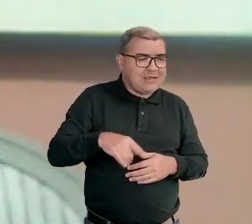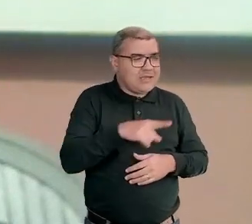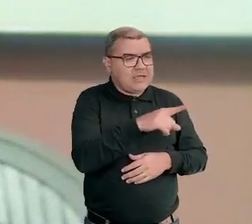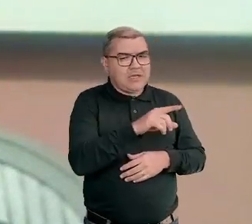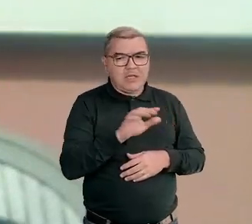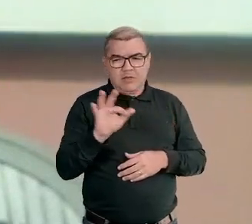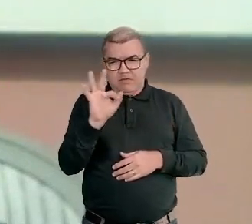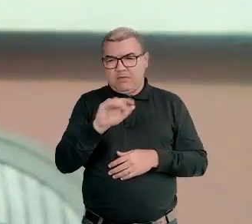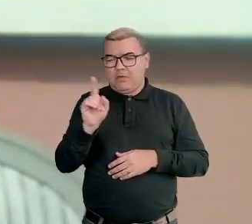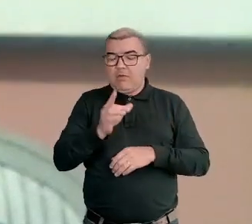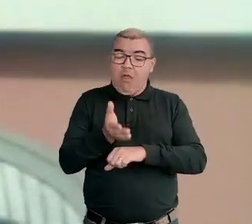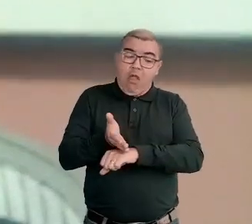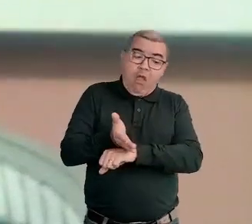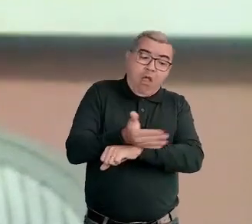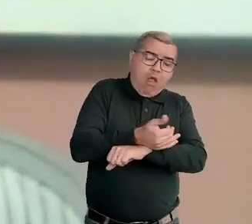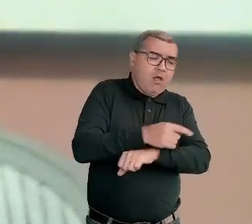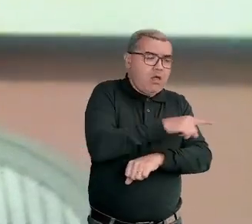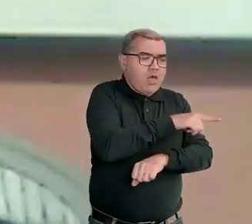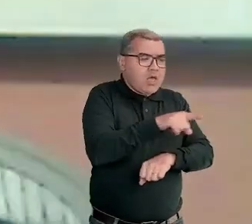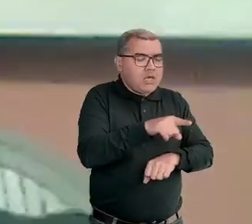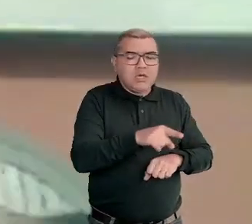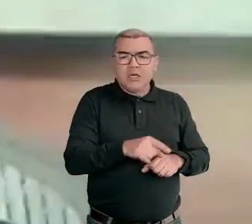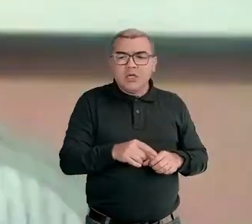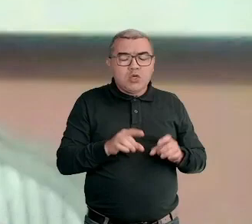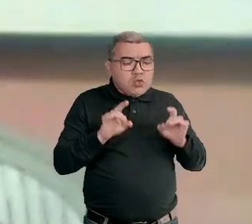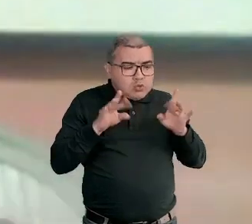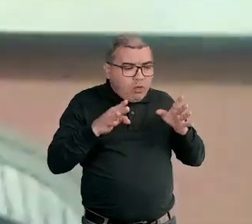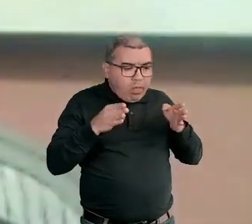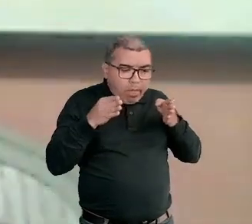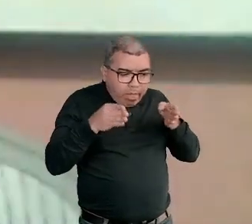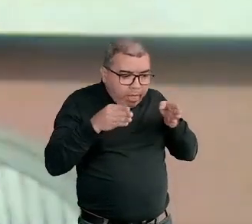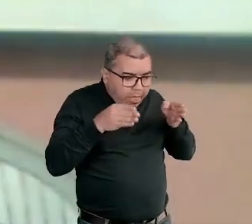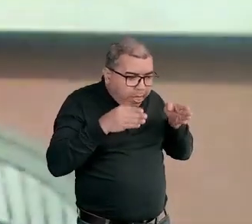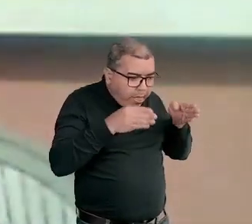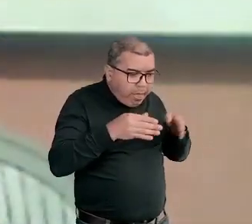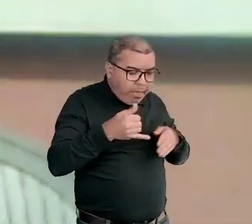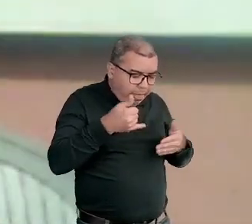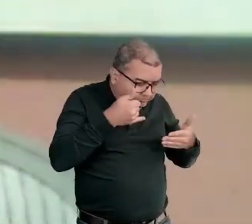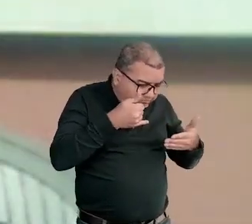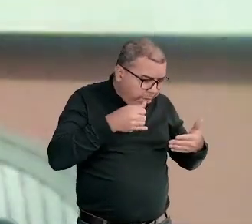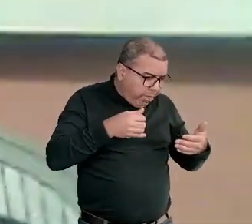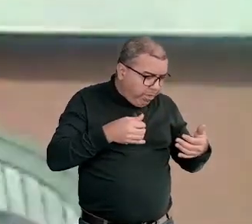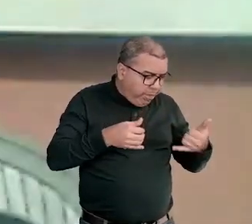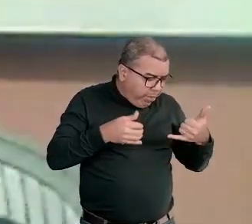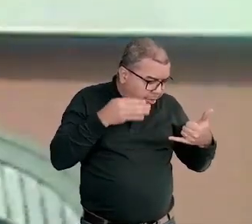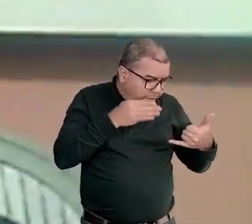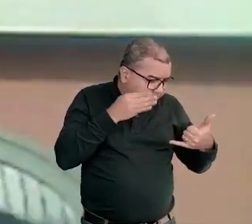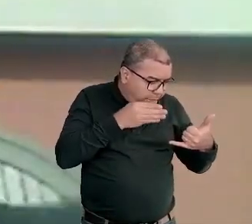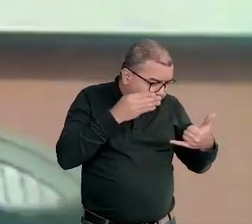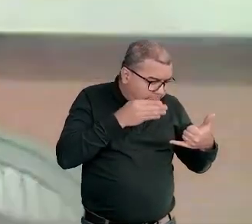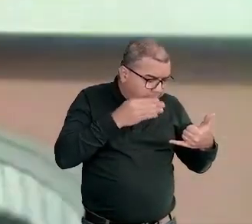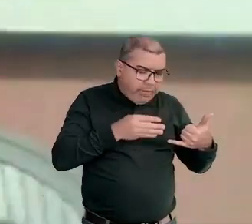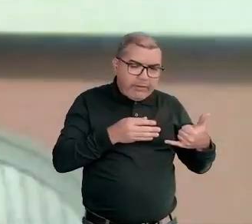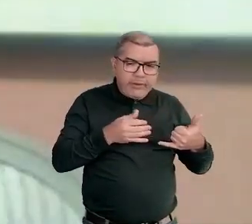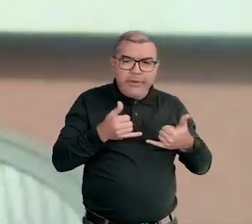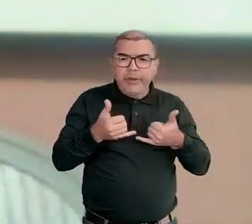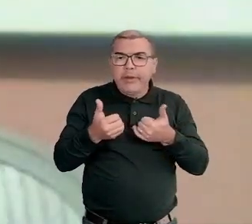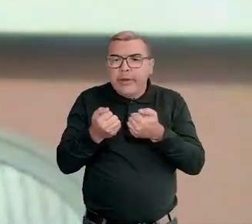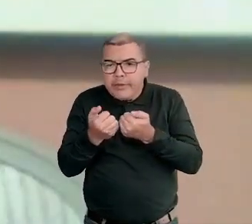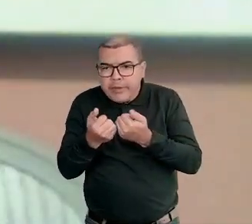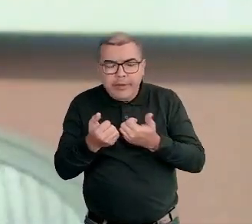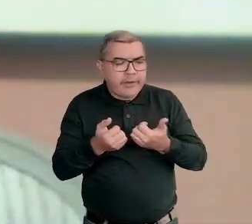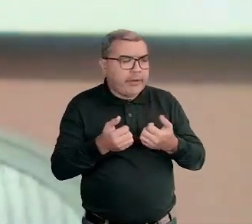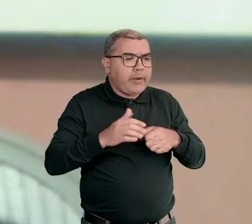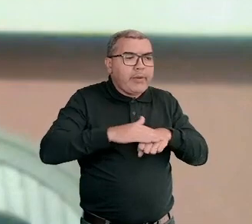graduação universitária, absolutamente mesmerizados por telefones celulares, joguinhos e